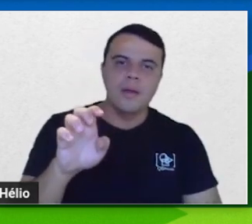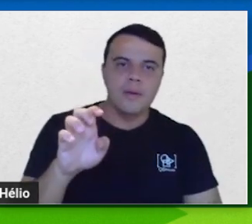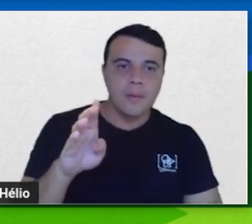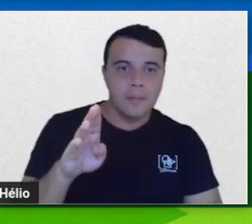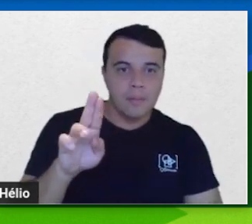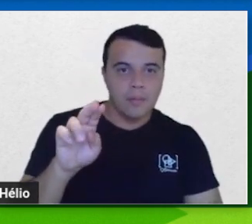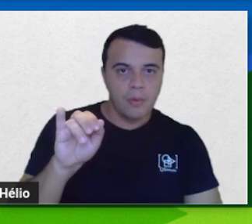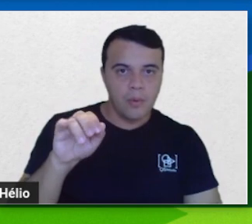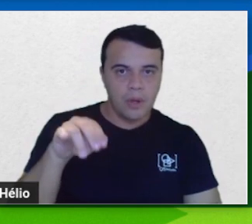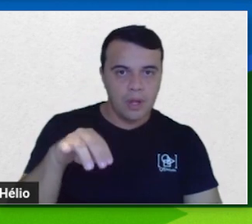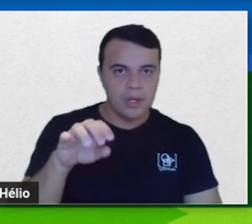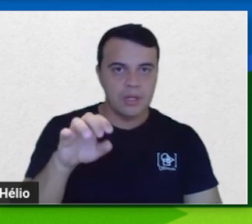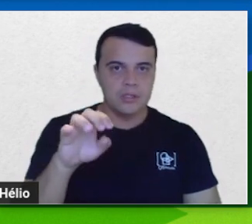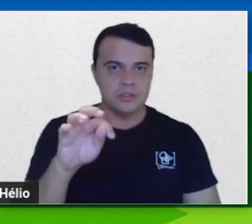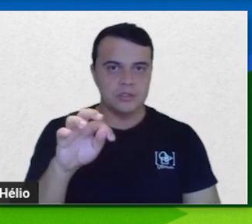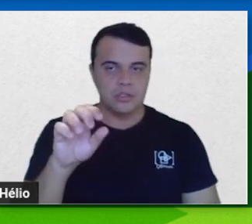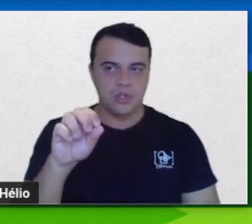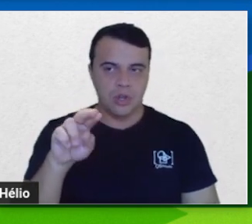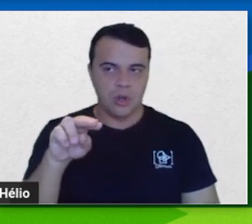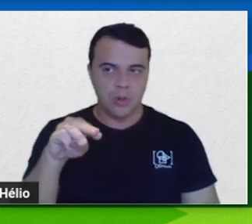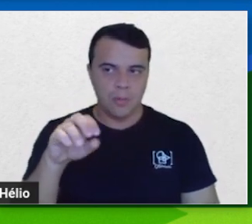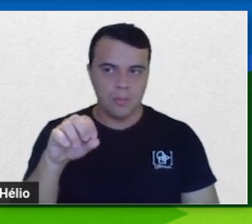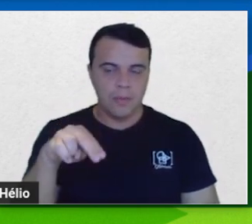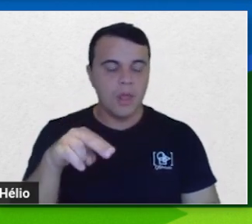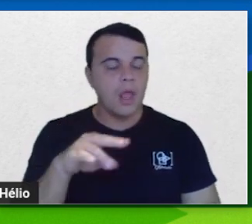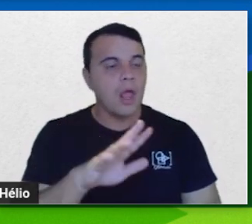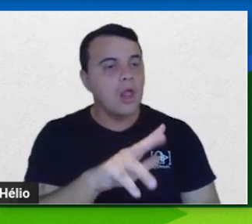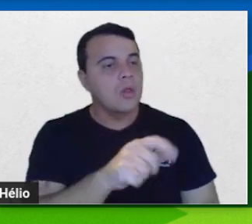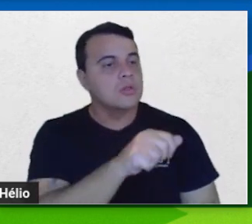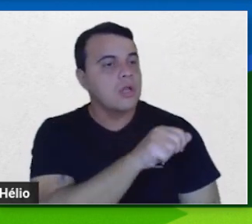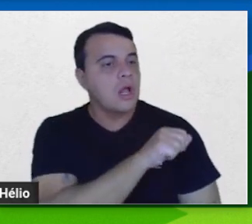Então, os alunos seriam convidados a